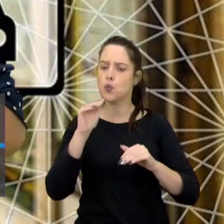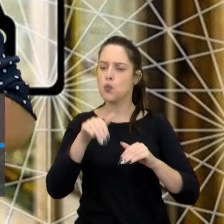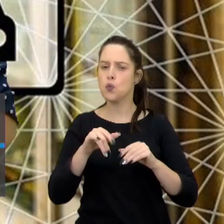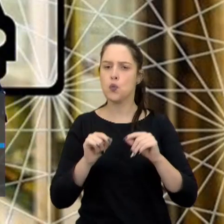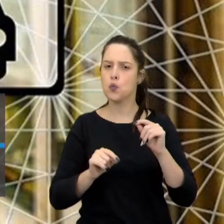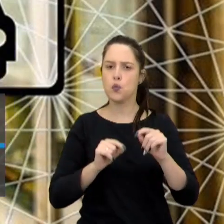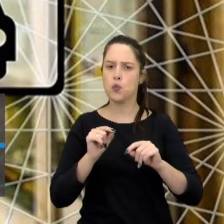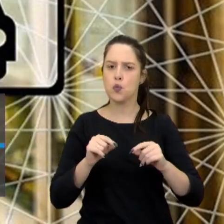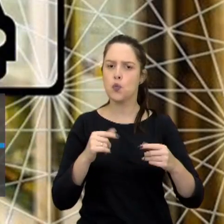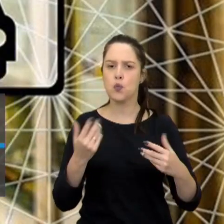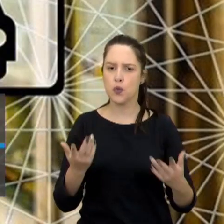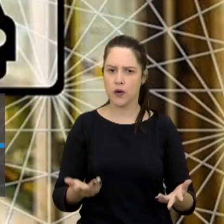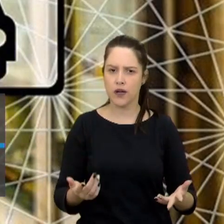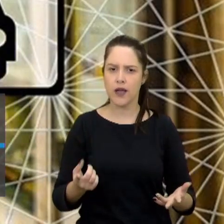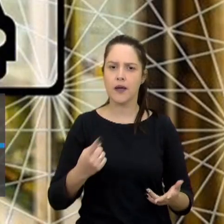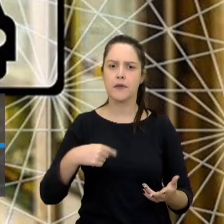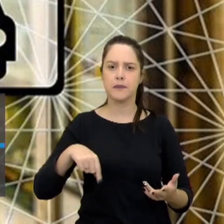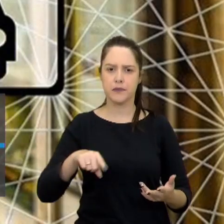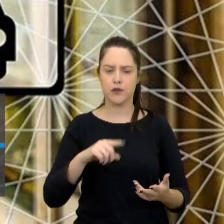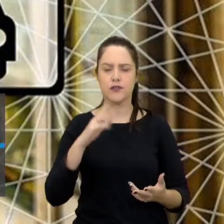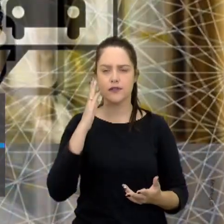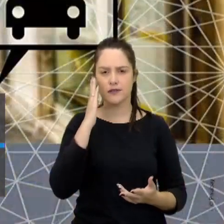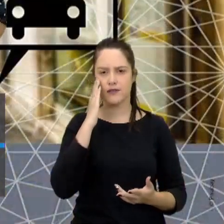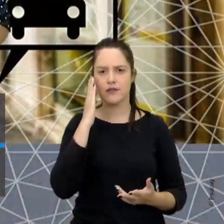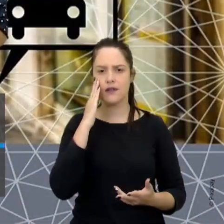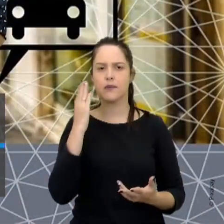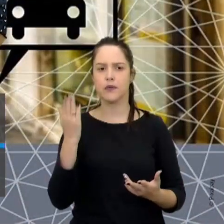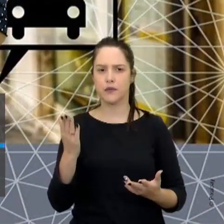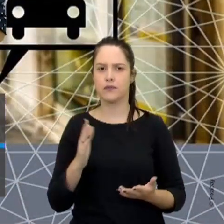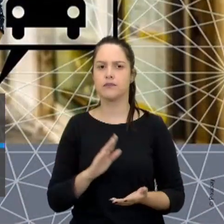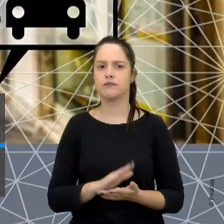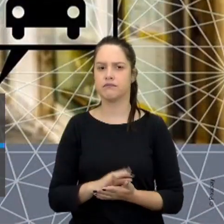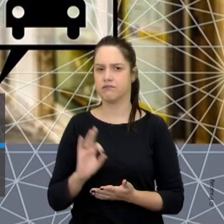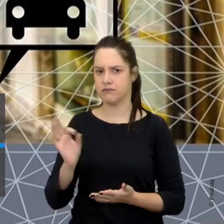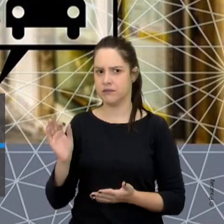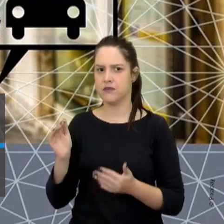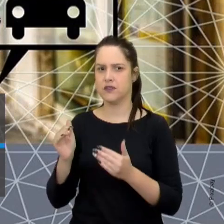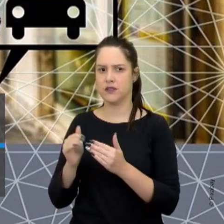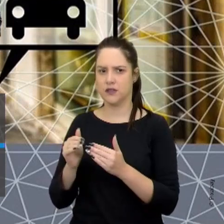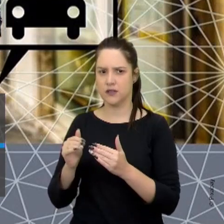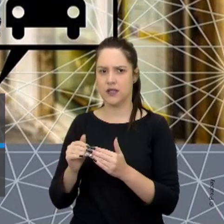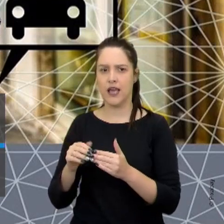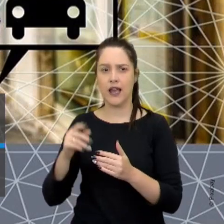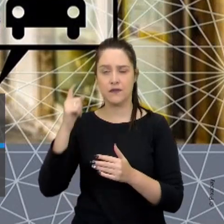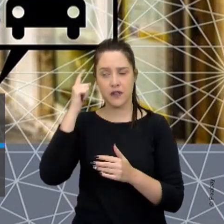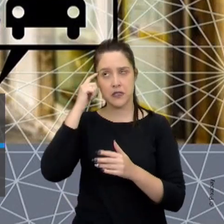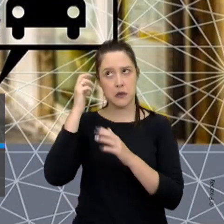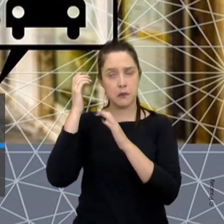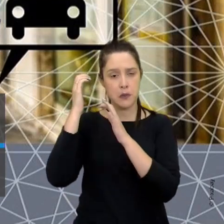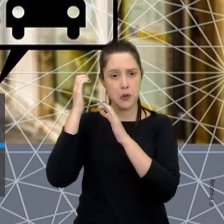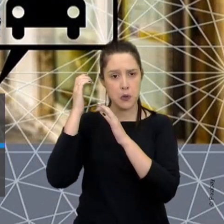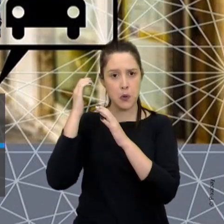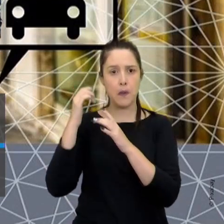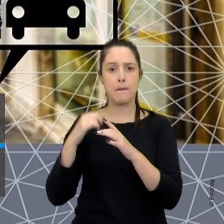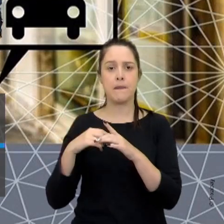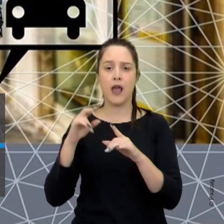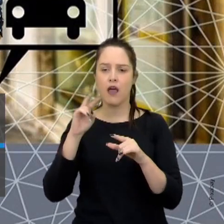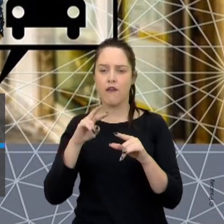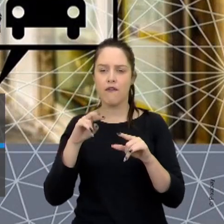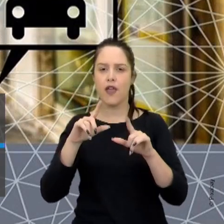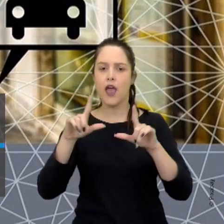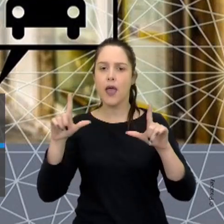gente já tá fazendo uma leitura de imagem, não tá, Pro Mauro? Sim, sim, exatamente. Tudo vai se transformando dentro do seu cérebro e vai criando as imagens que você aprende,